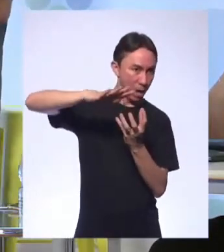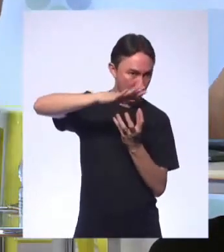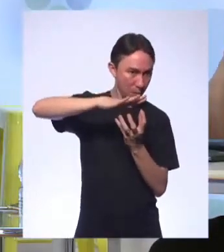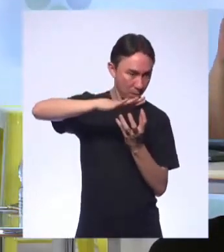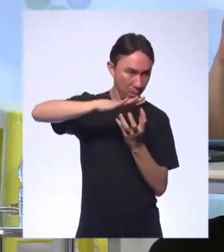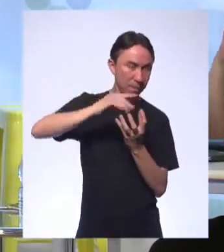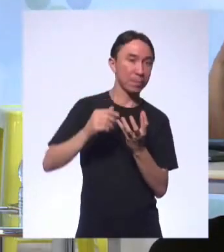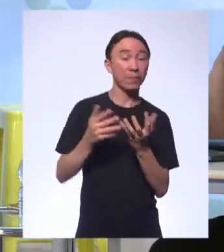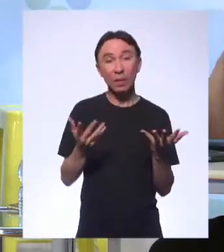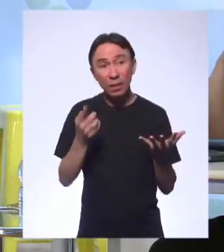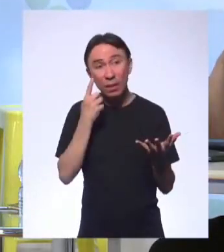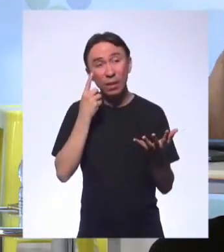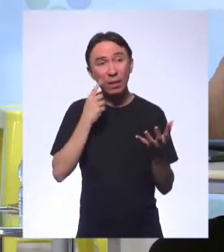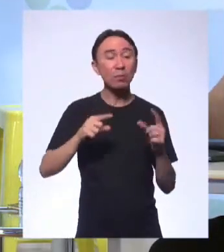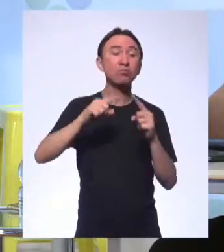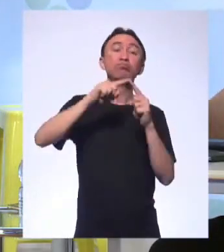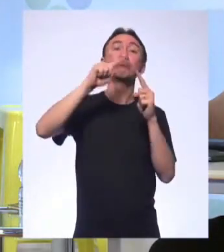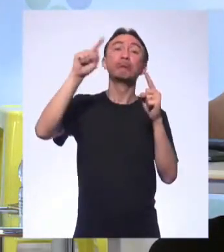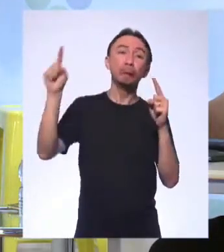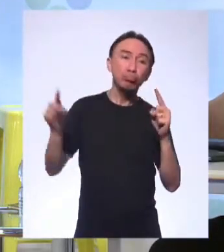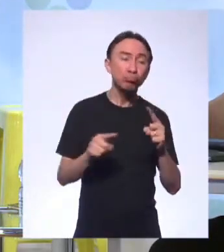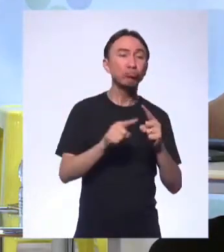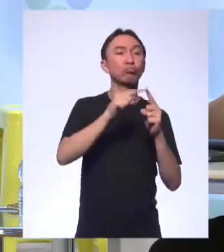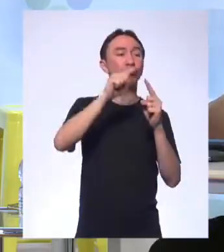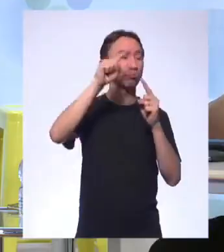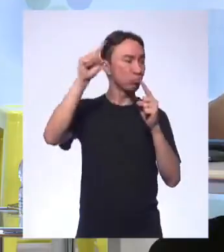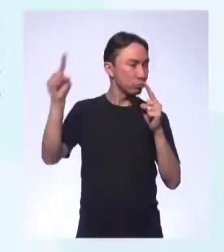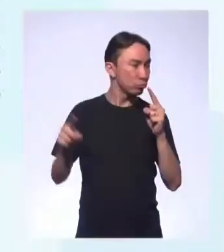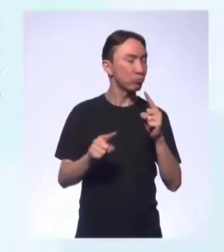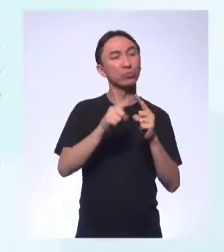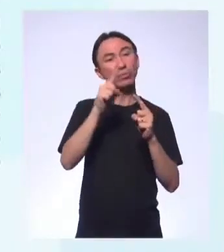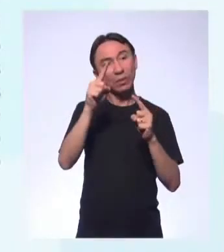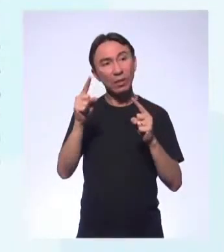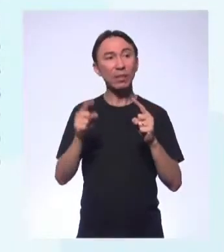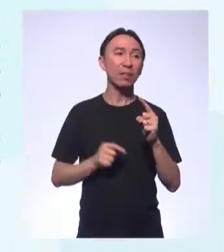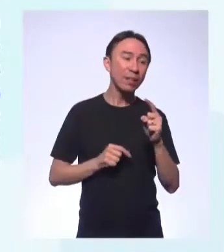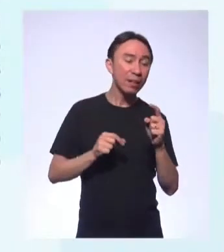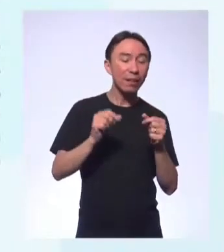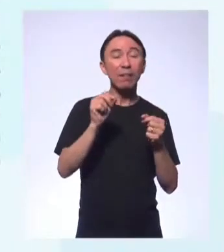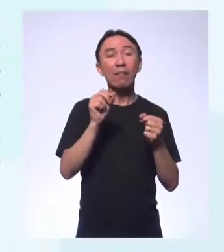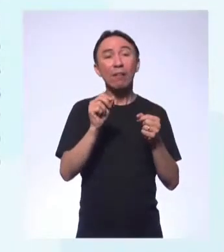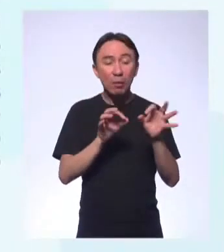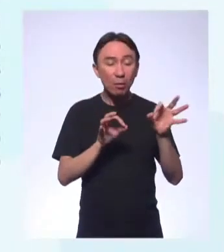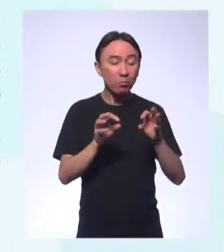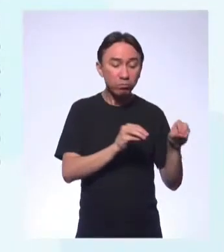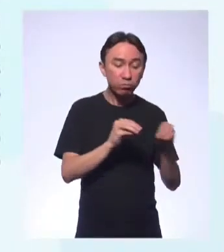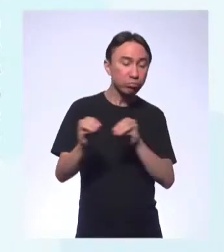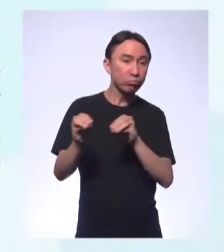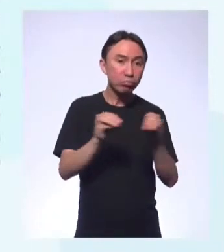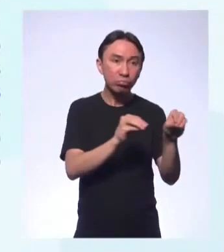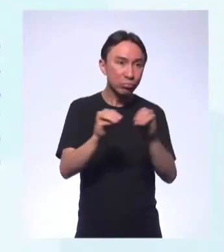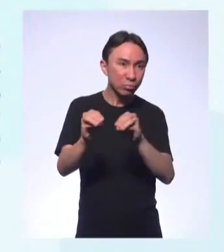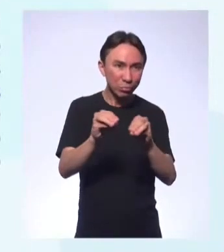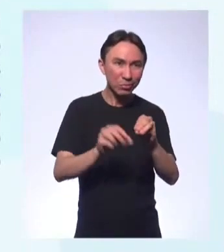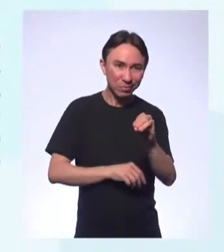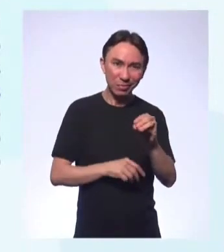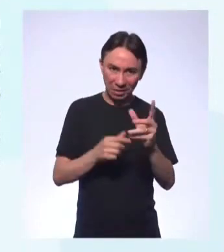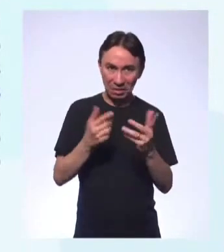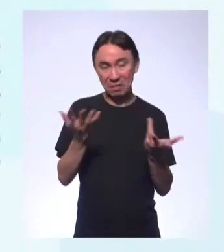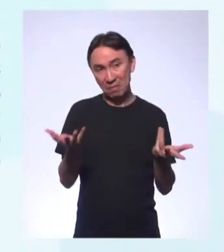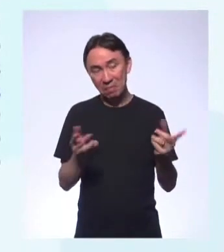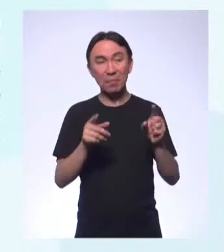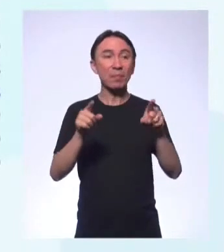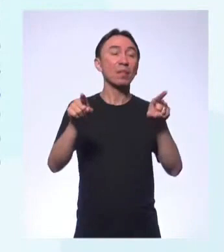ciclo biológico, ok, que esses elementos químicos e compostos químicos são transferidos entre os organismos, ok, e